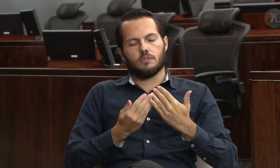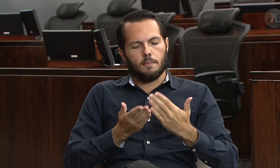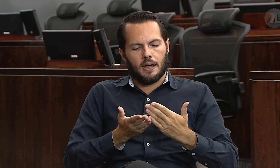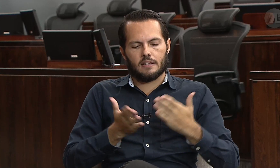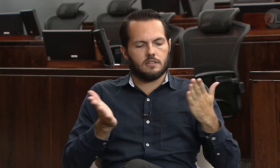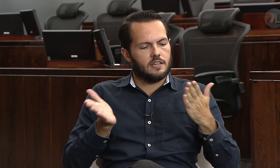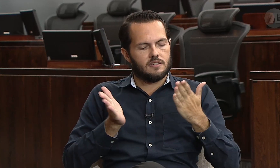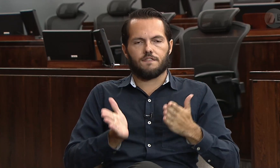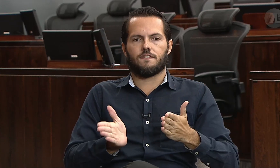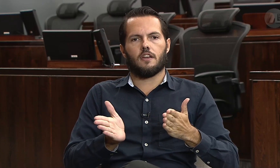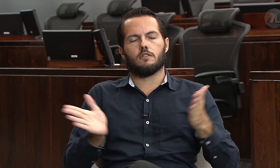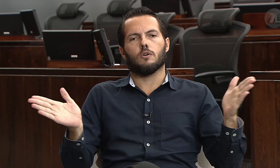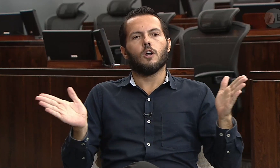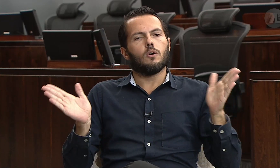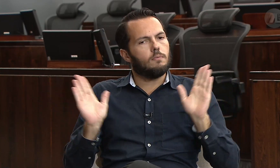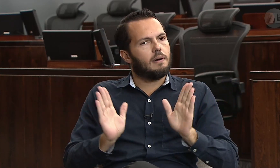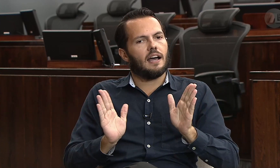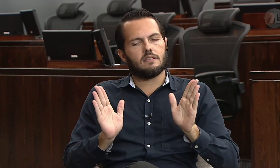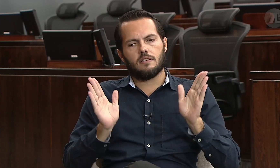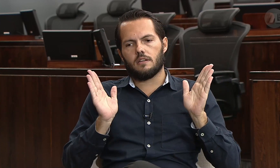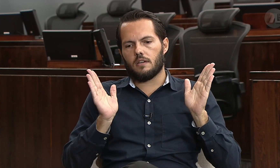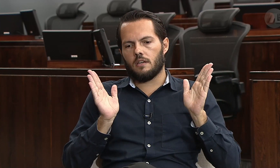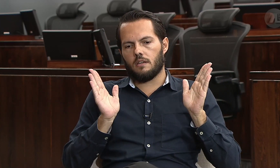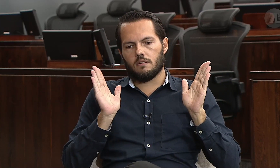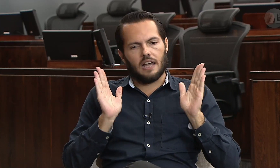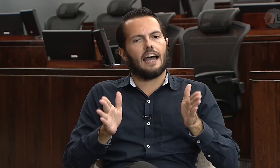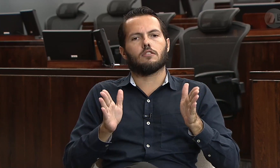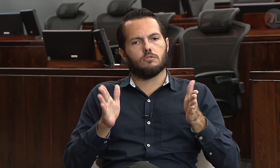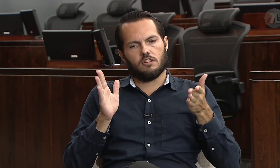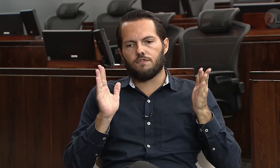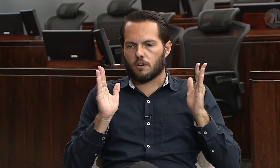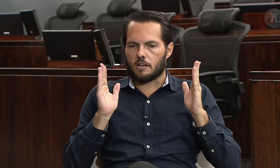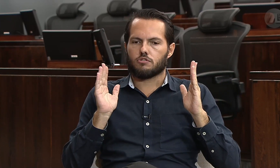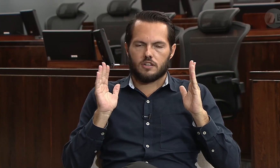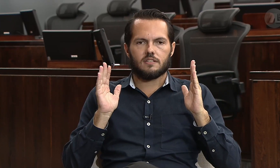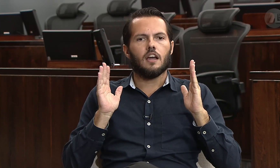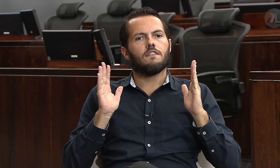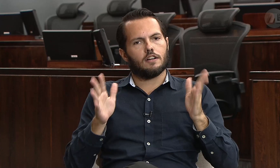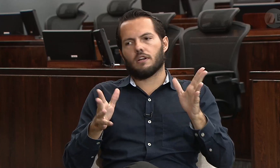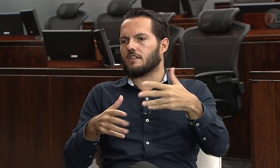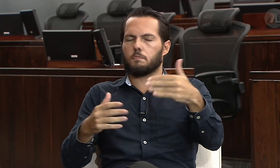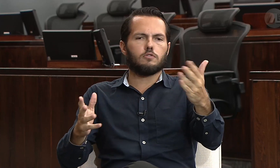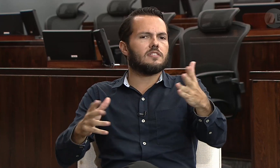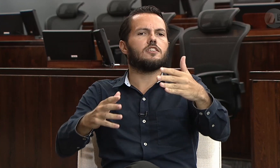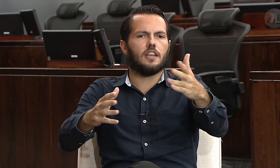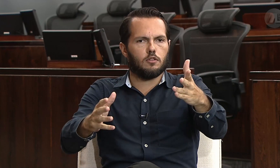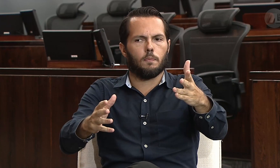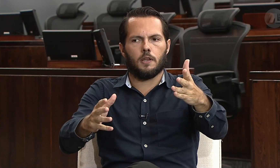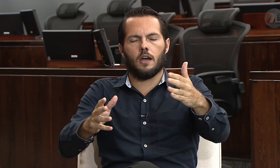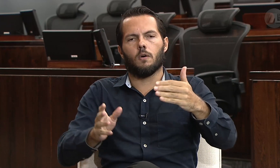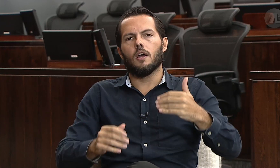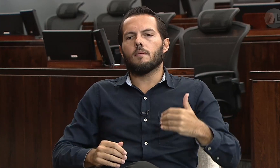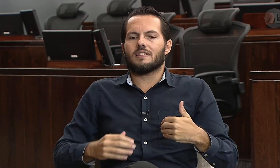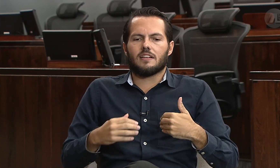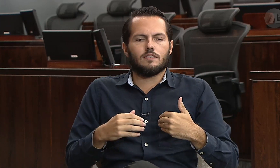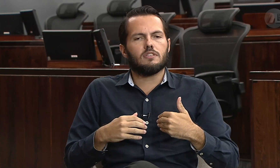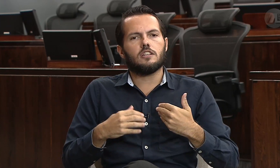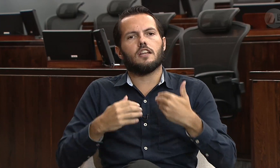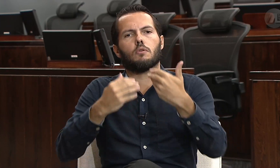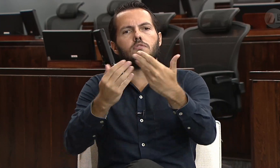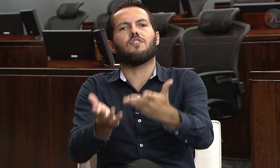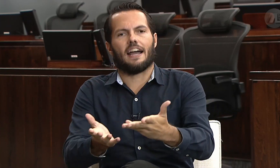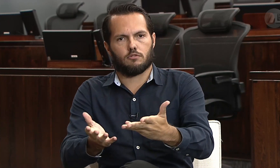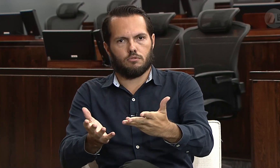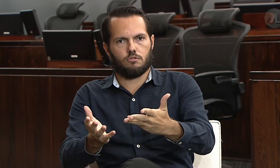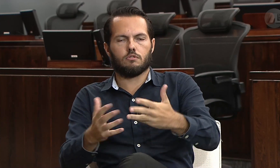porque eu acho que o debate tem que ser feito com base em dados e informações factuais. As pessoas têm direito à opinião, mas elas não